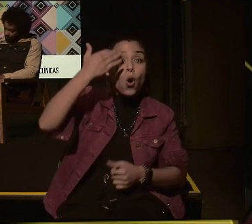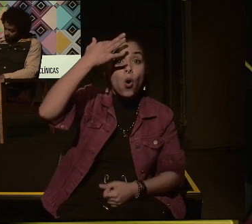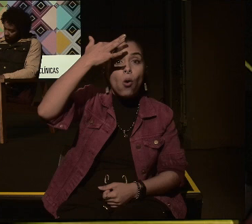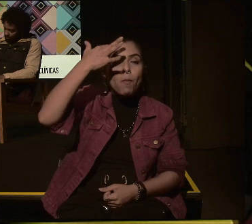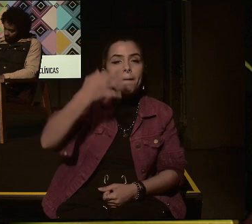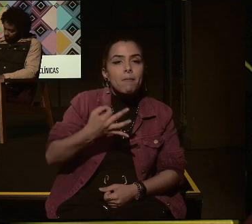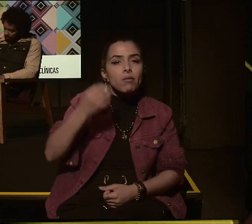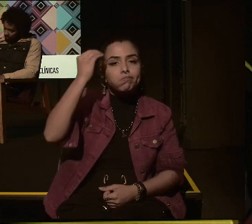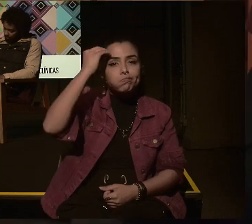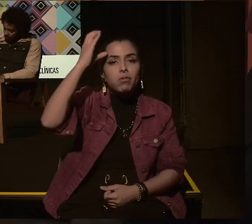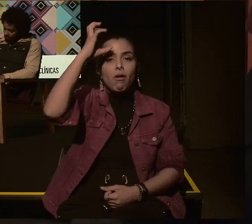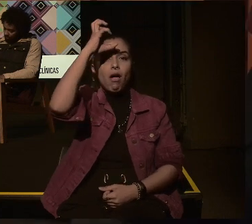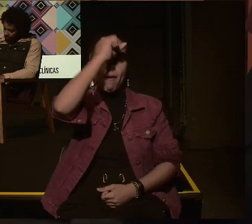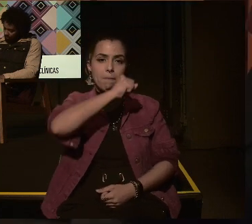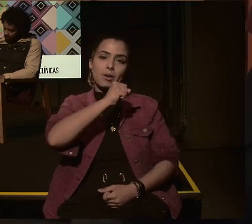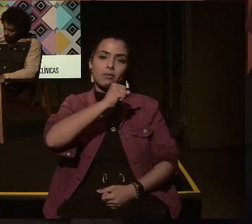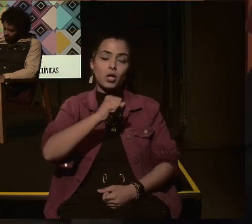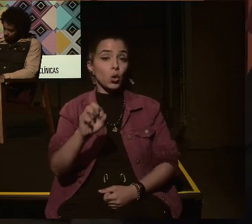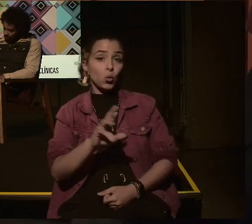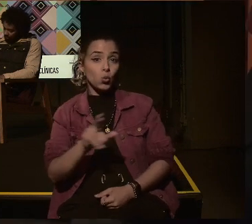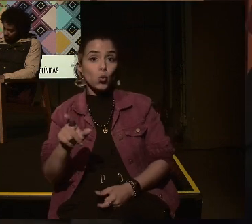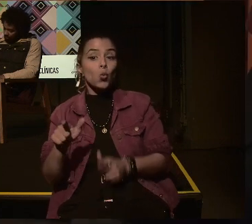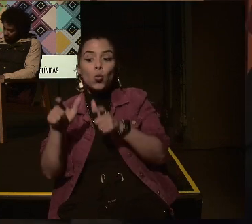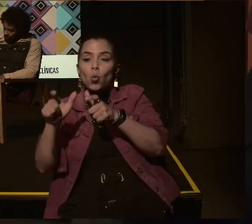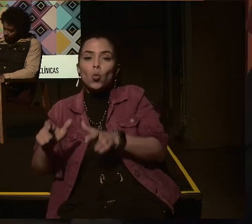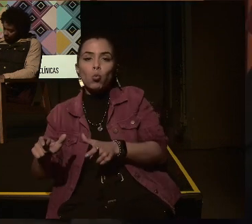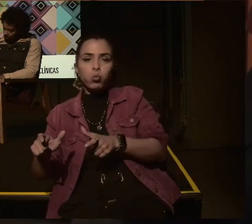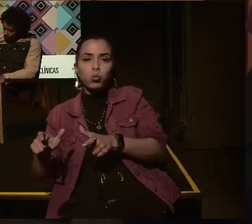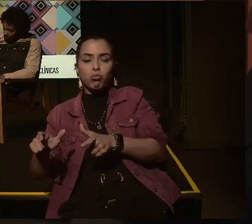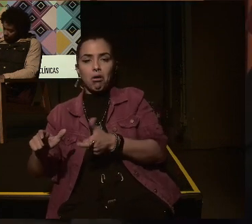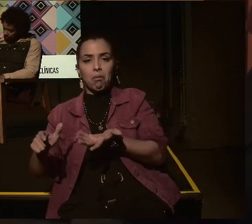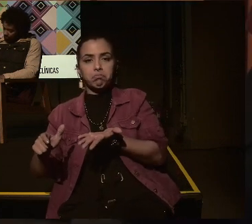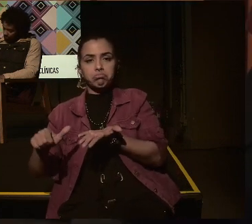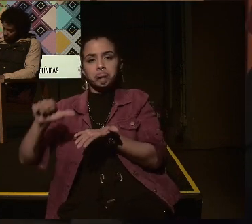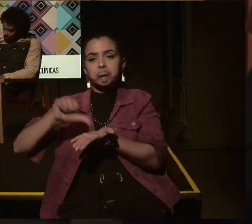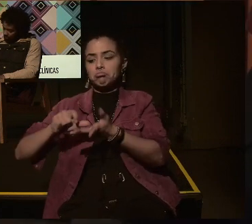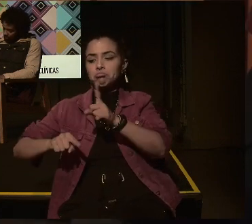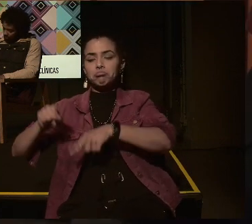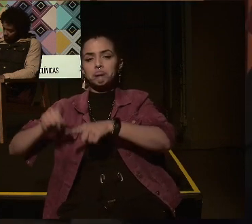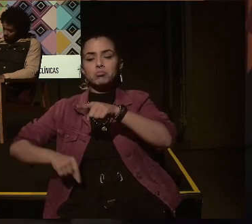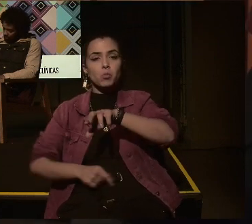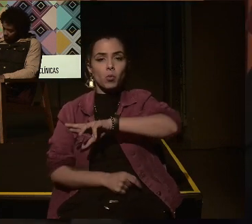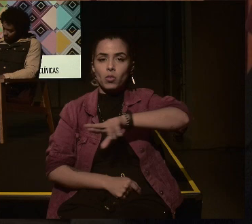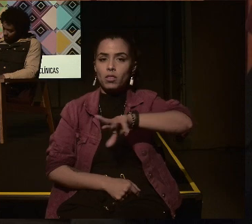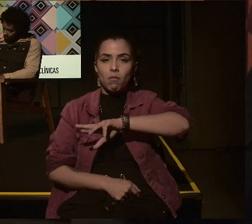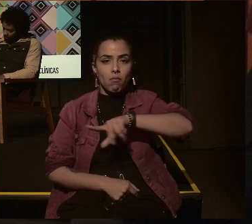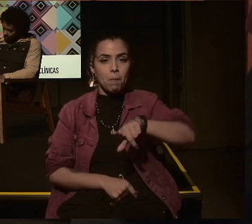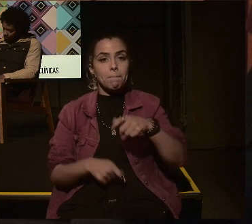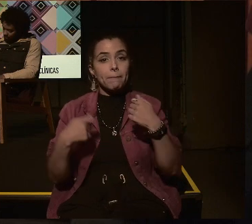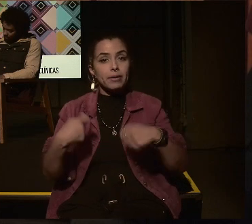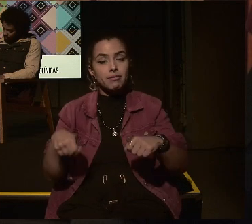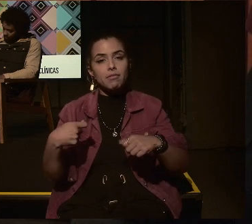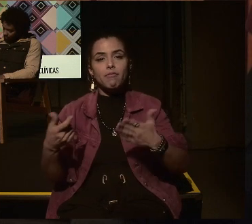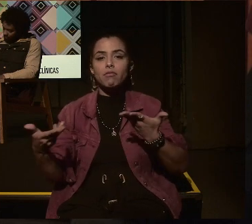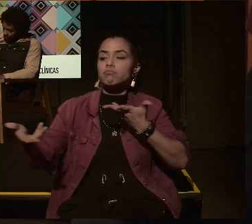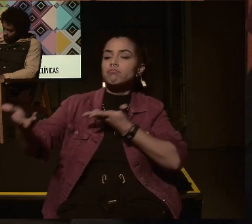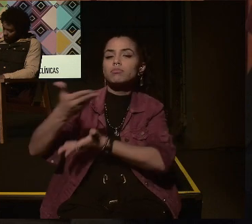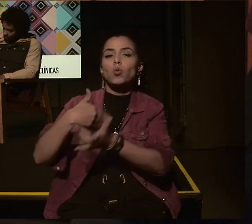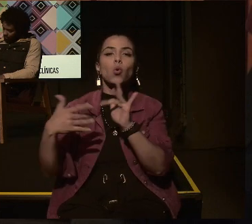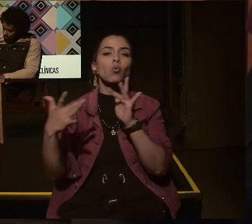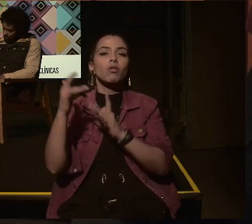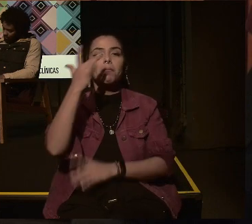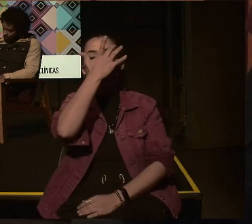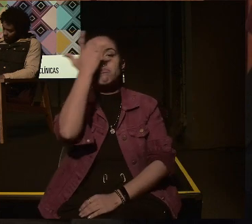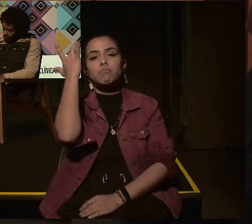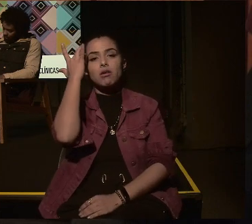não só aquele equipamento, mas fazer relação com aquelas pessoas que estavam impedidas de ampla